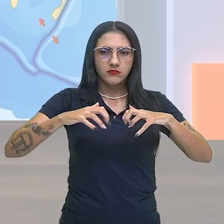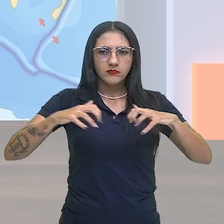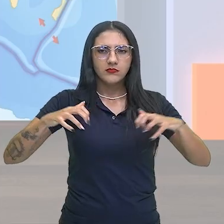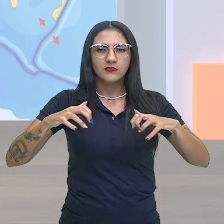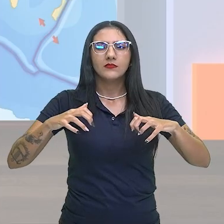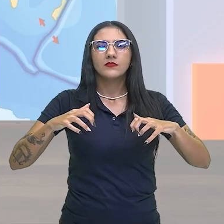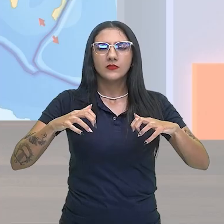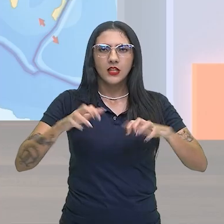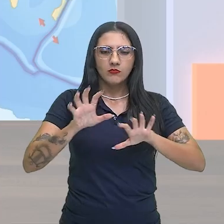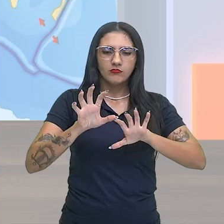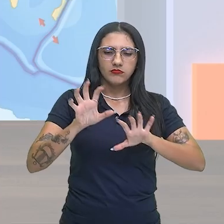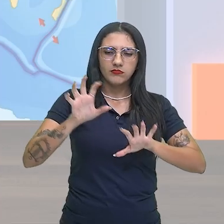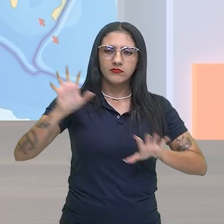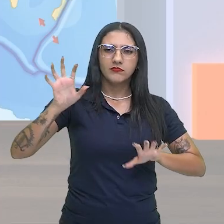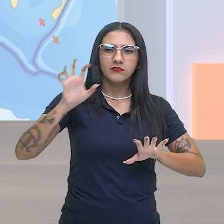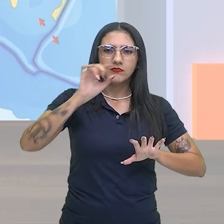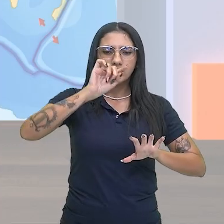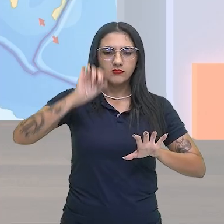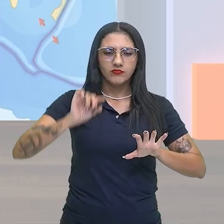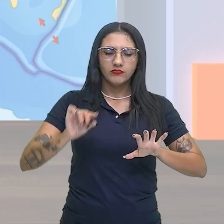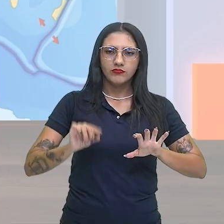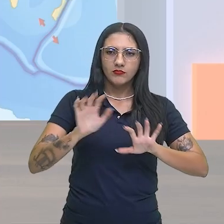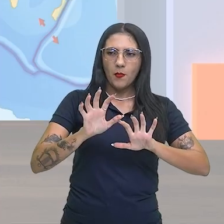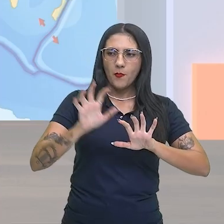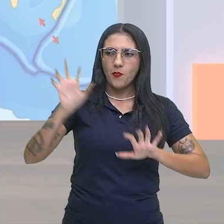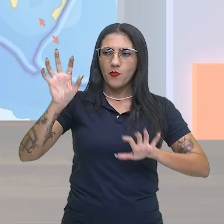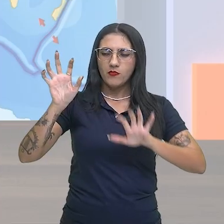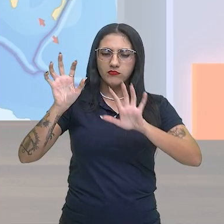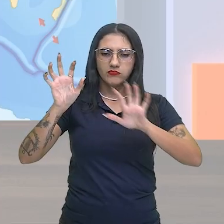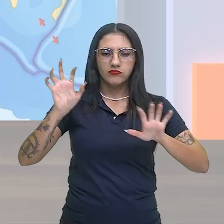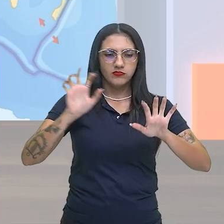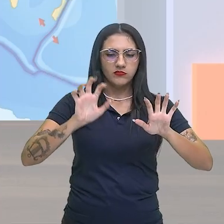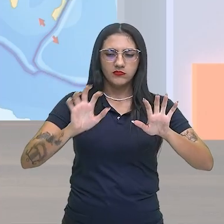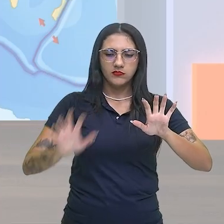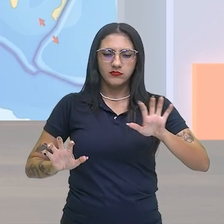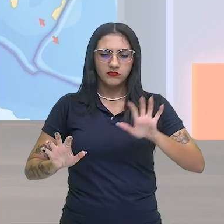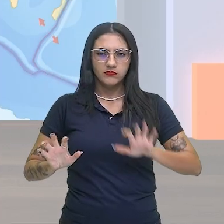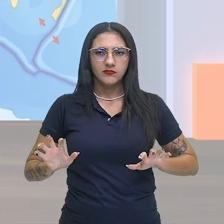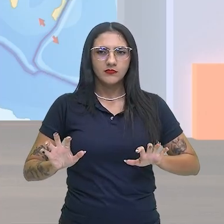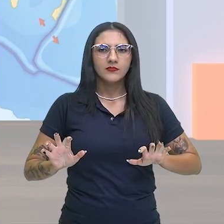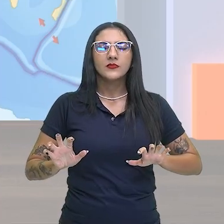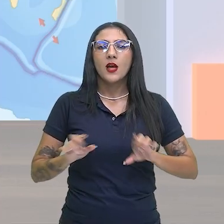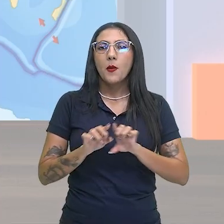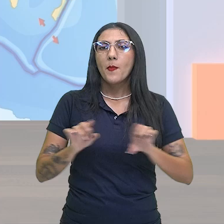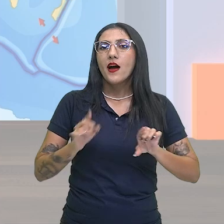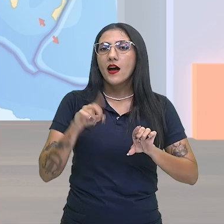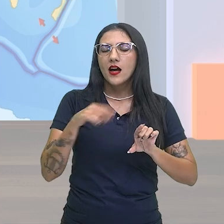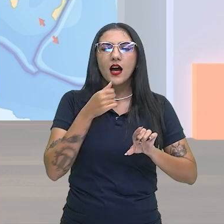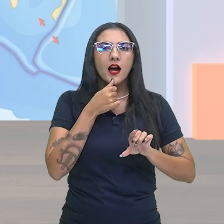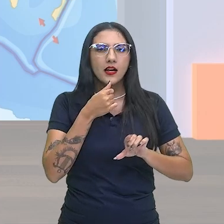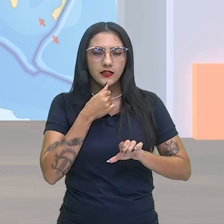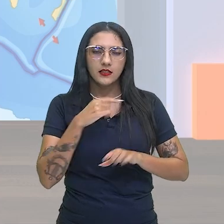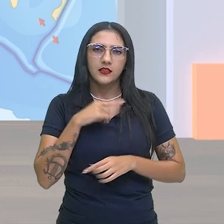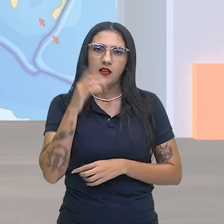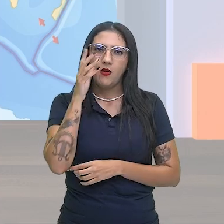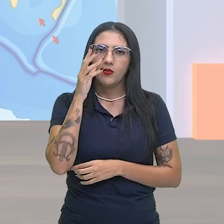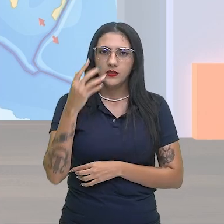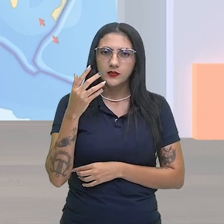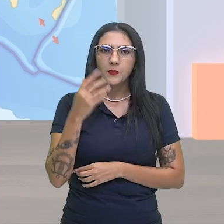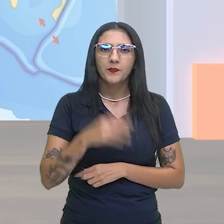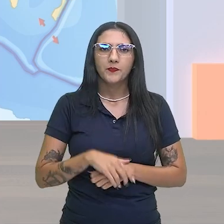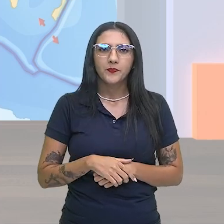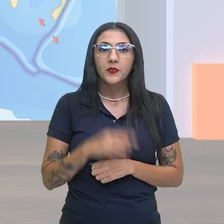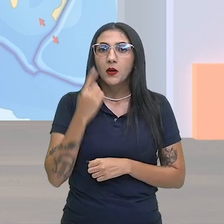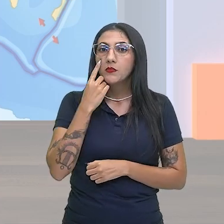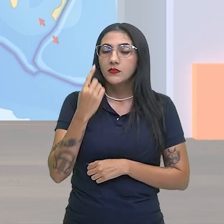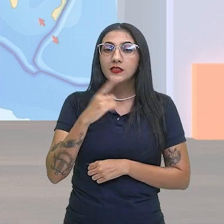formando, se separando, e esse movimento ainda está acontecendo. E ainda tem uma situação interessante. Vai ter placa tectônica